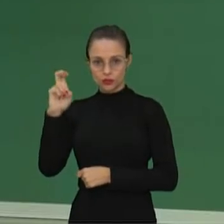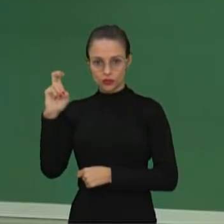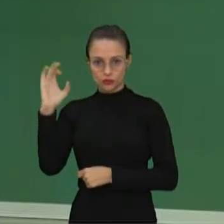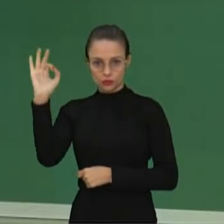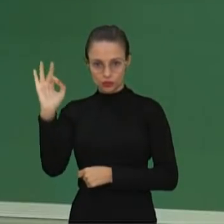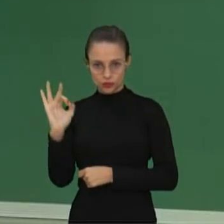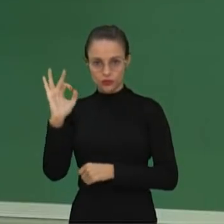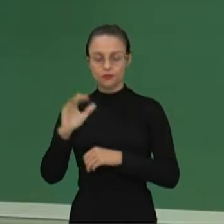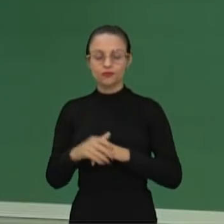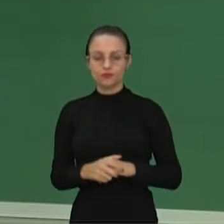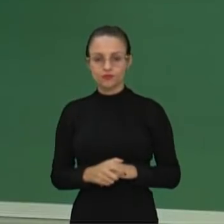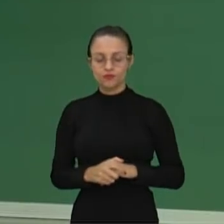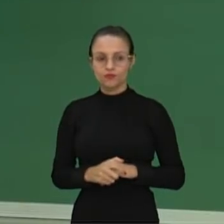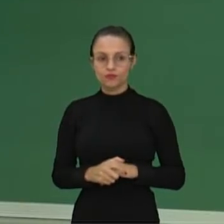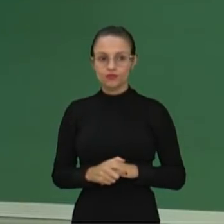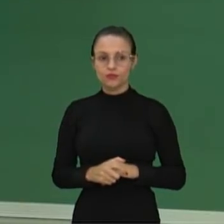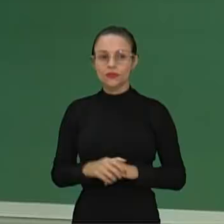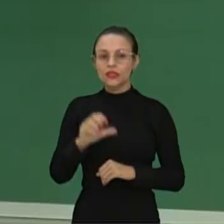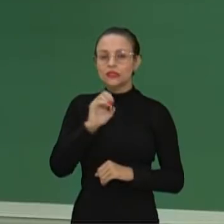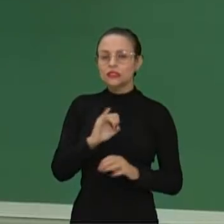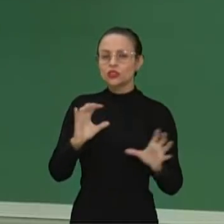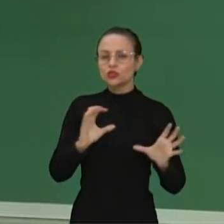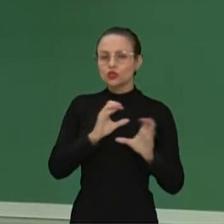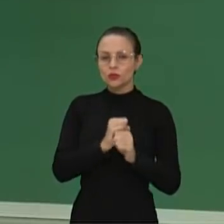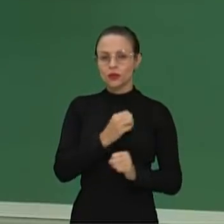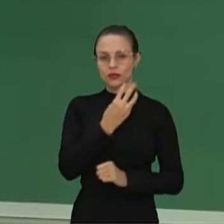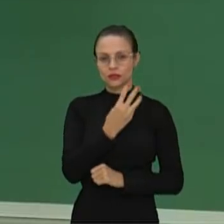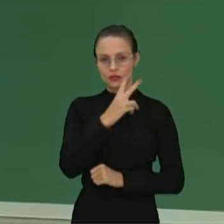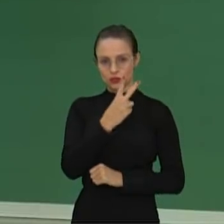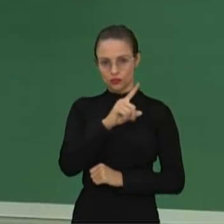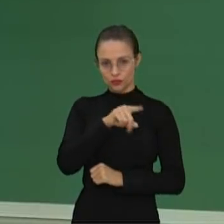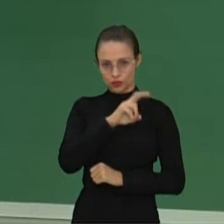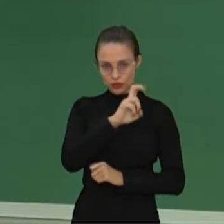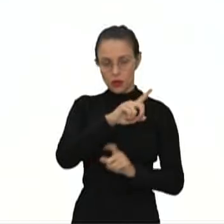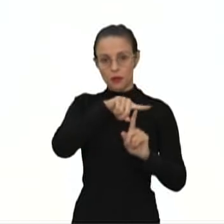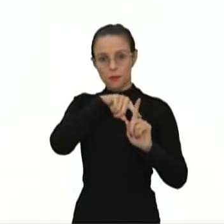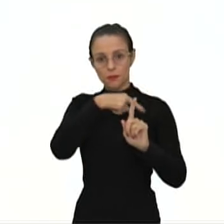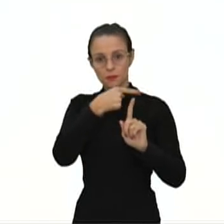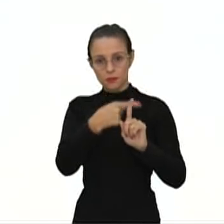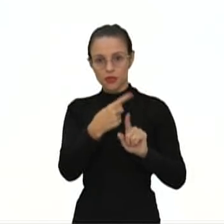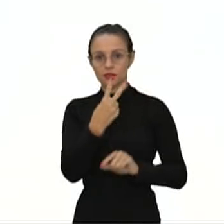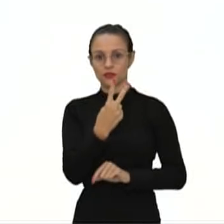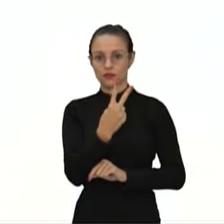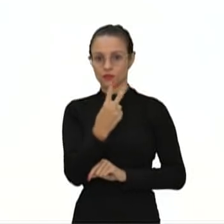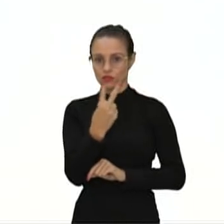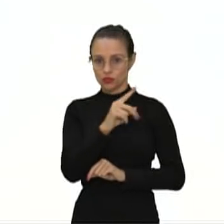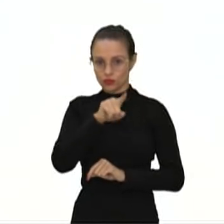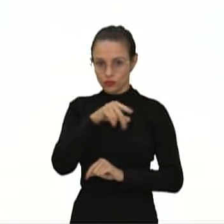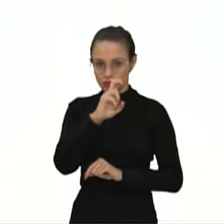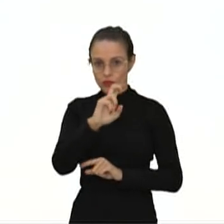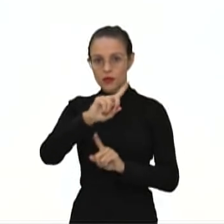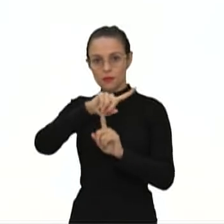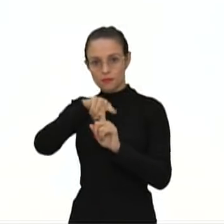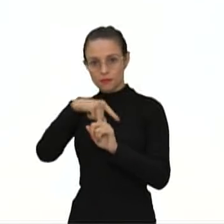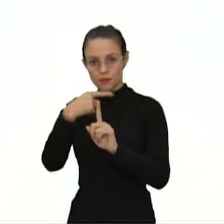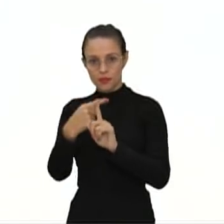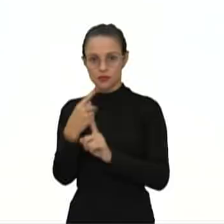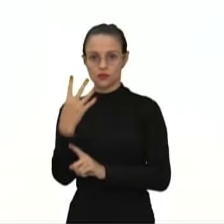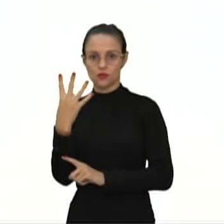32,5%. E se a gente somarmos 32,5 mais 22,5